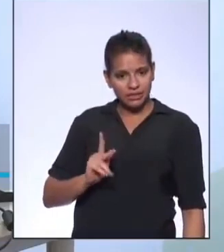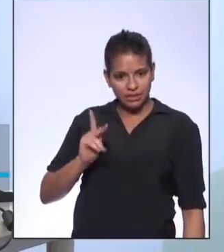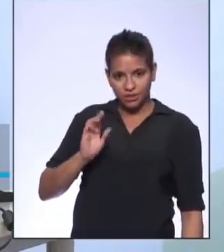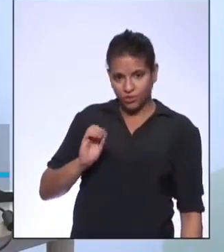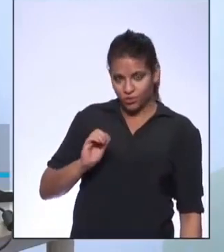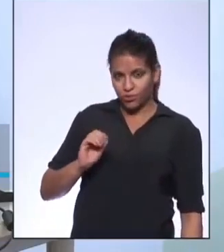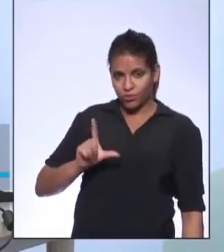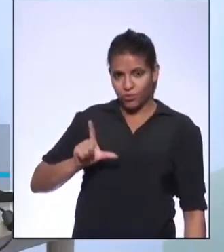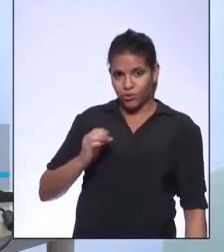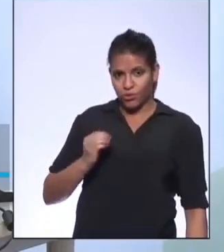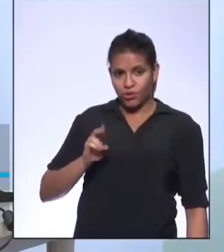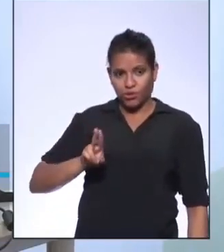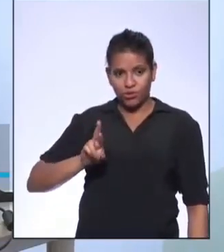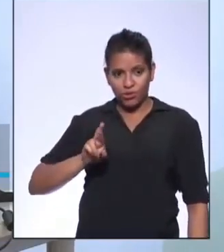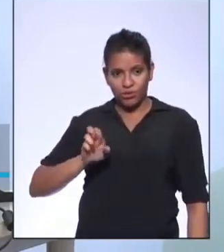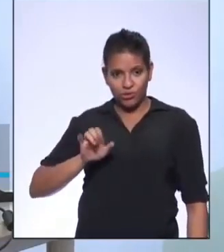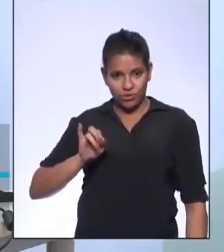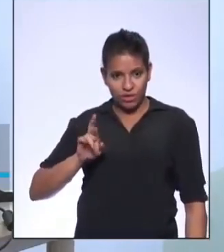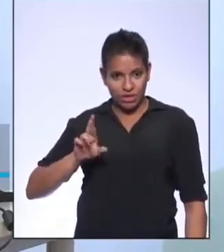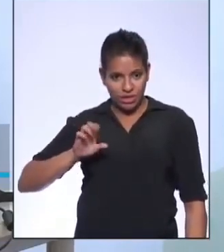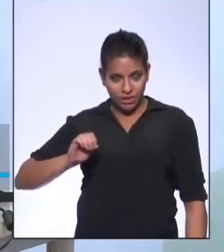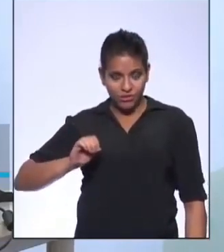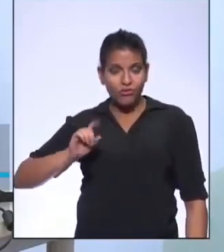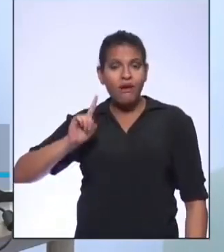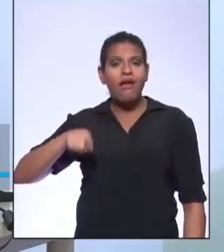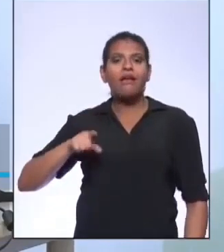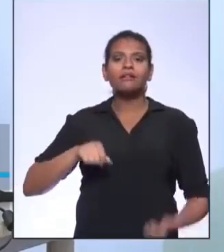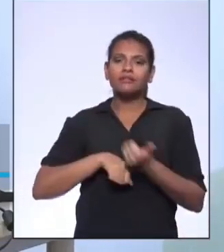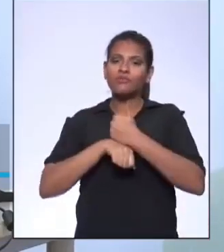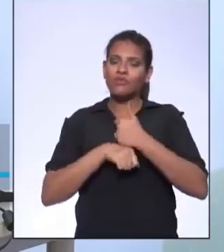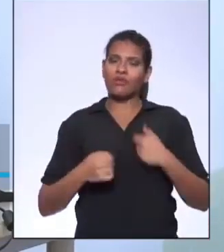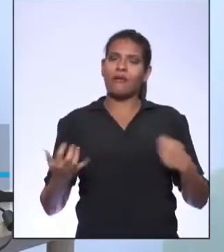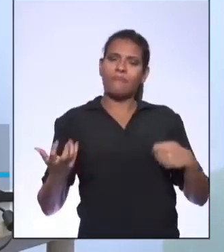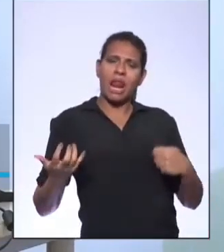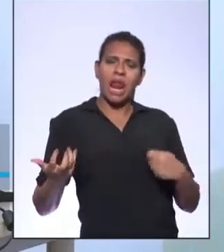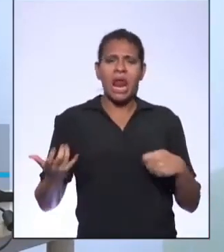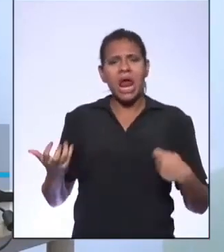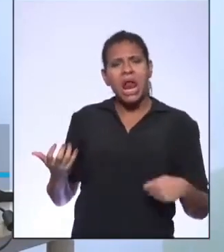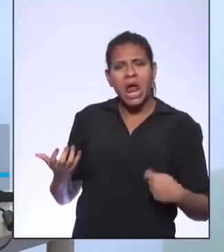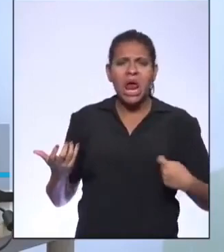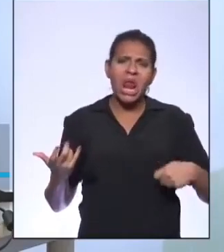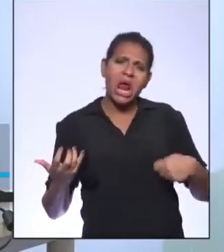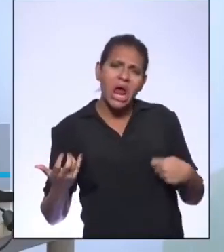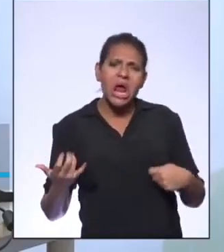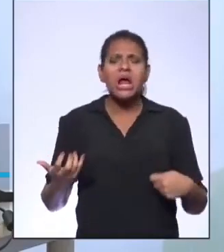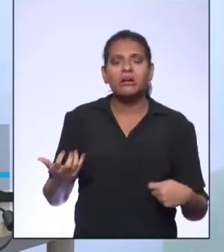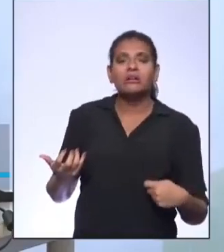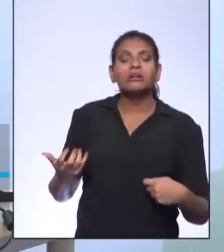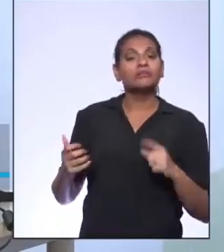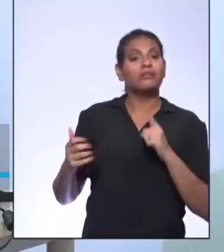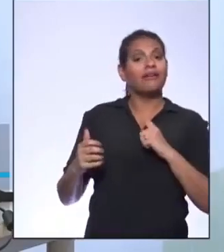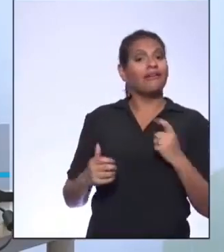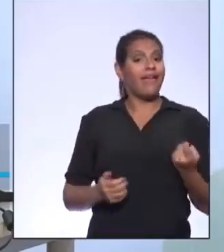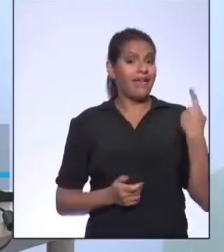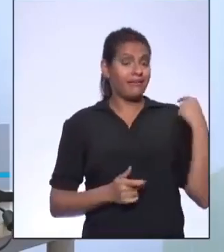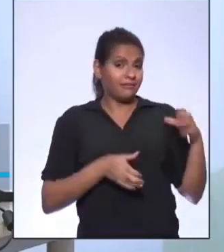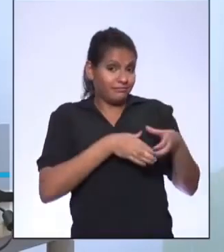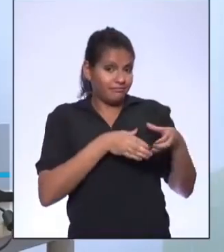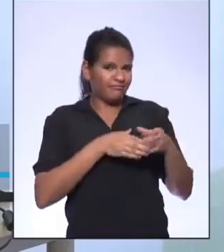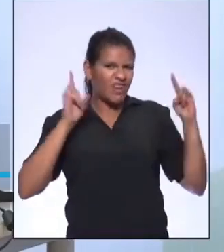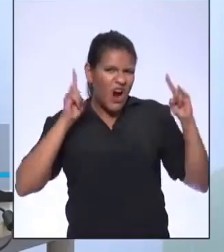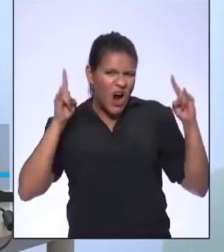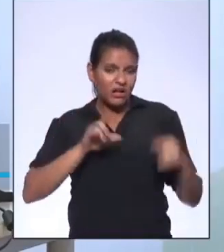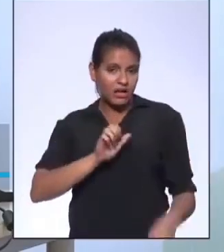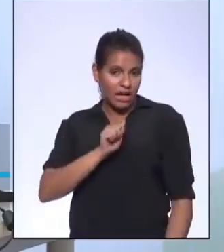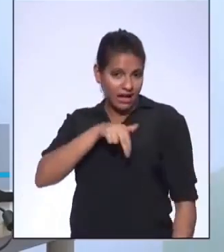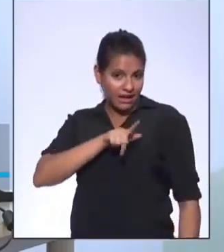ele era o guitarrista do Angra, né, agora está no Megadeth, mas quando ele gravava o CD do Angra, né, que é comercial, por mais que assim, não é o que é